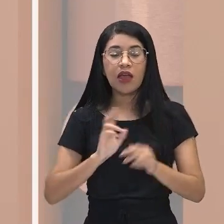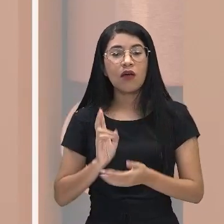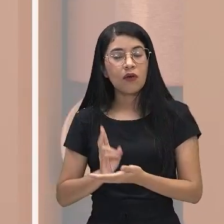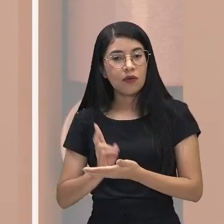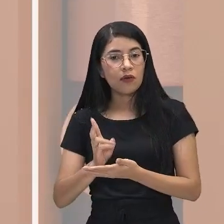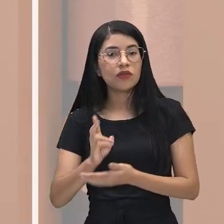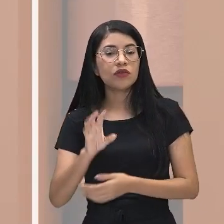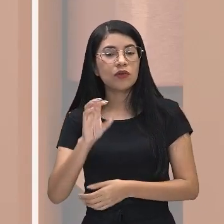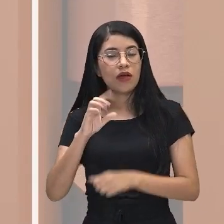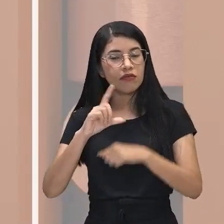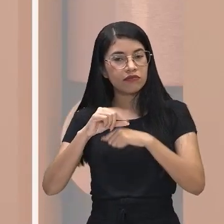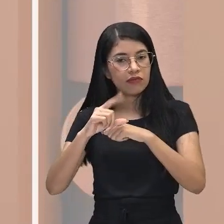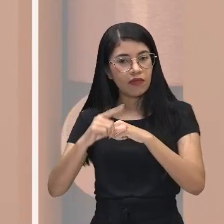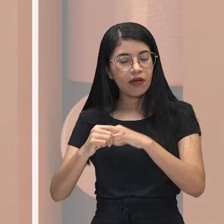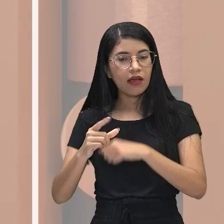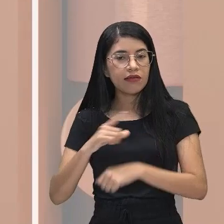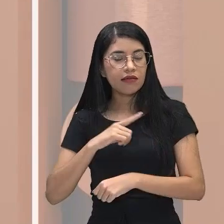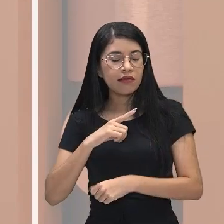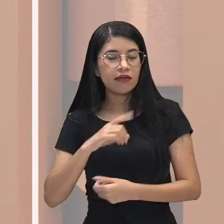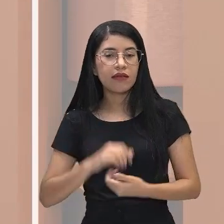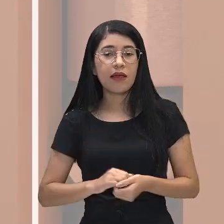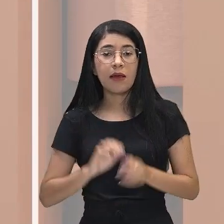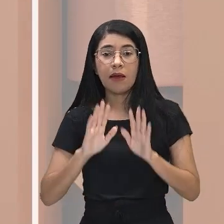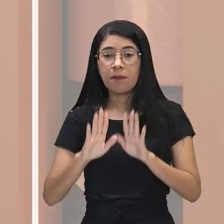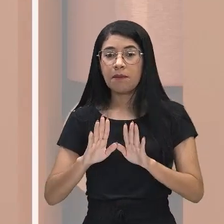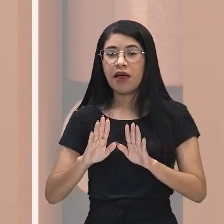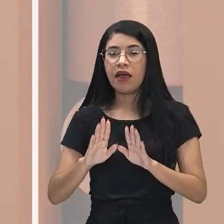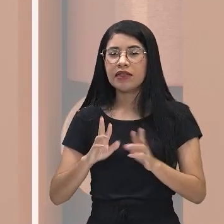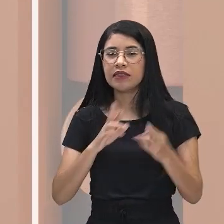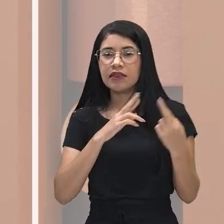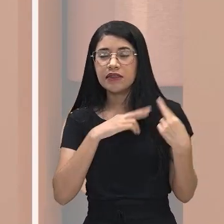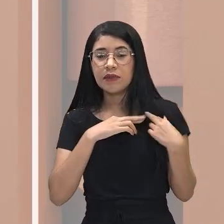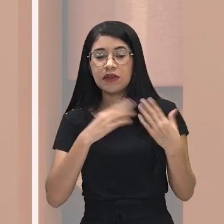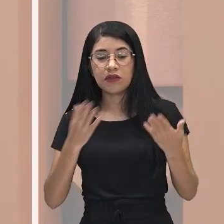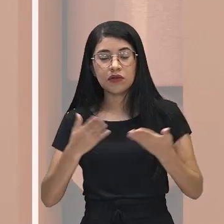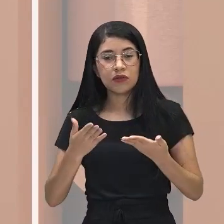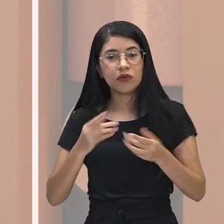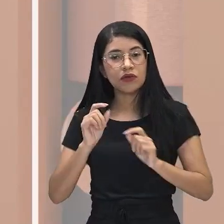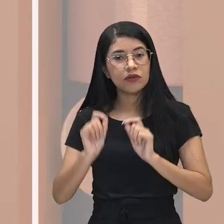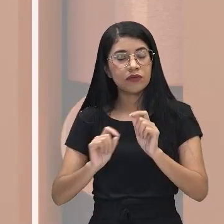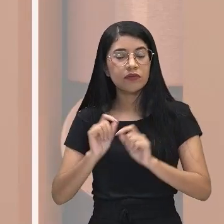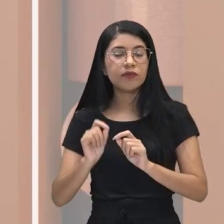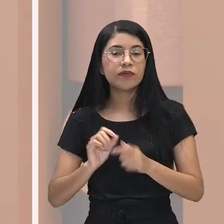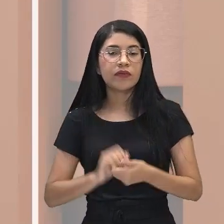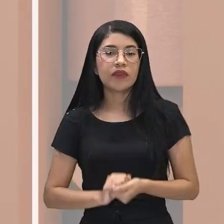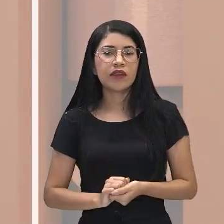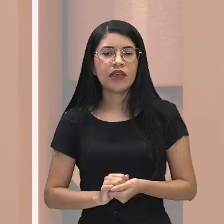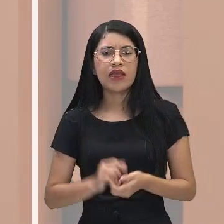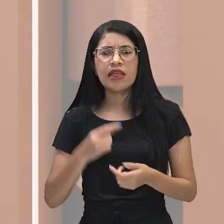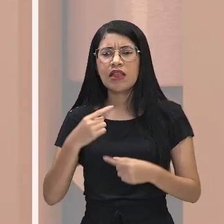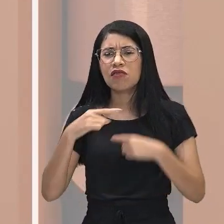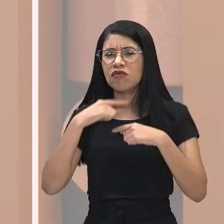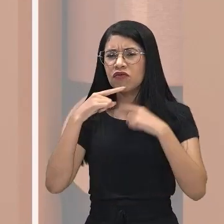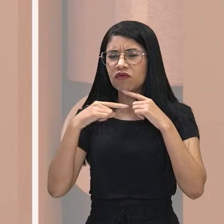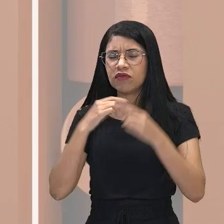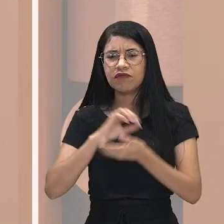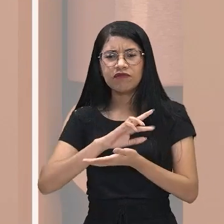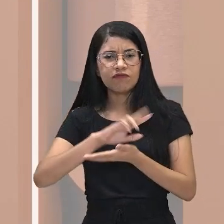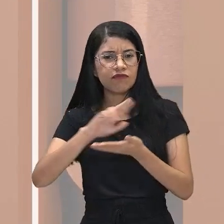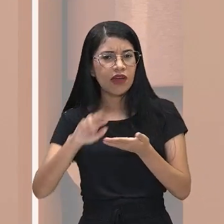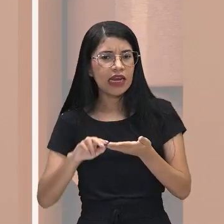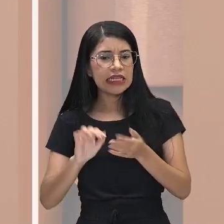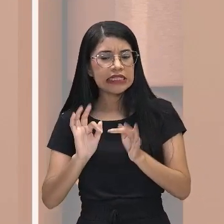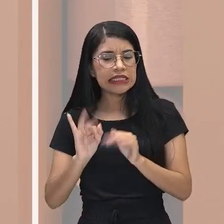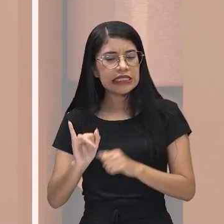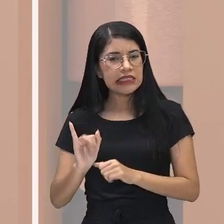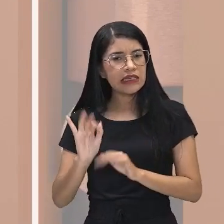continua existindo. Só que esse papel da OTAN nos dias de hoje, ele é muito questionado, porque se a Guerra Fria